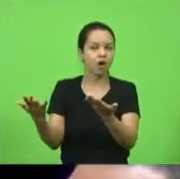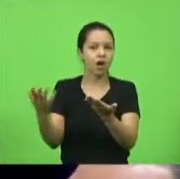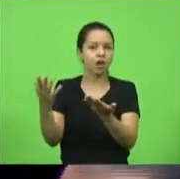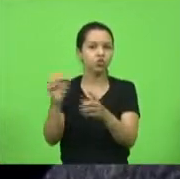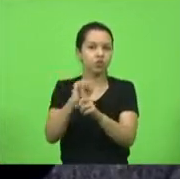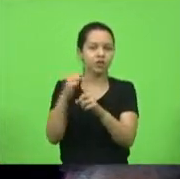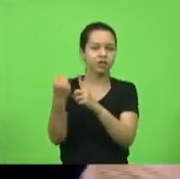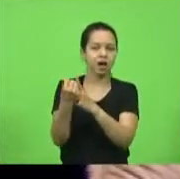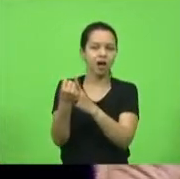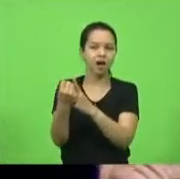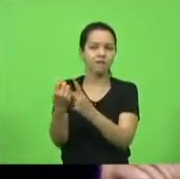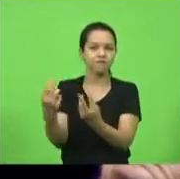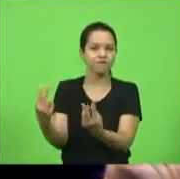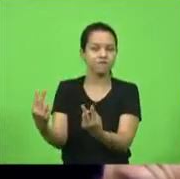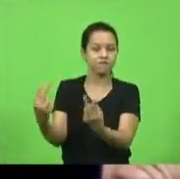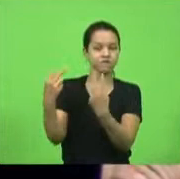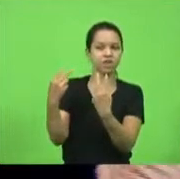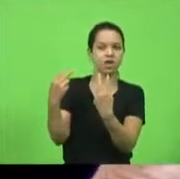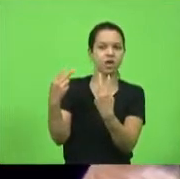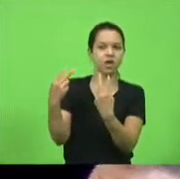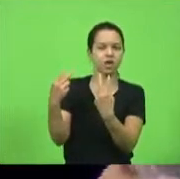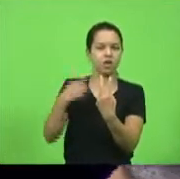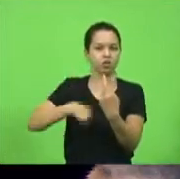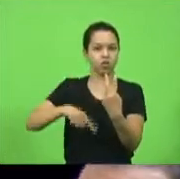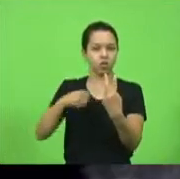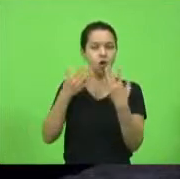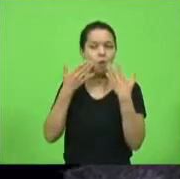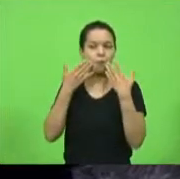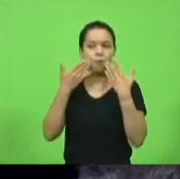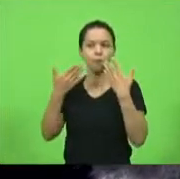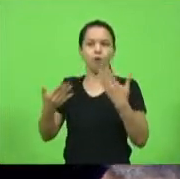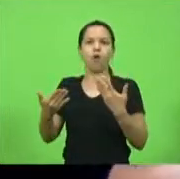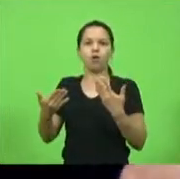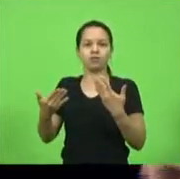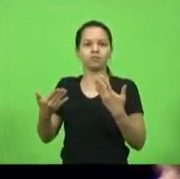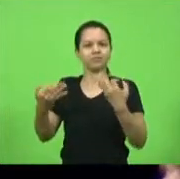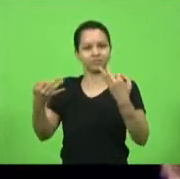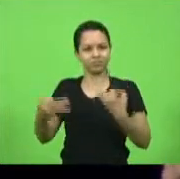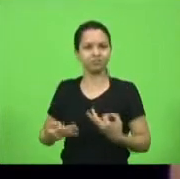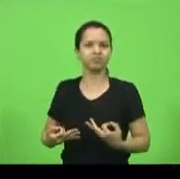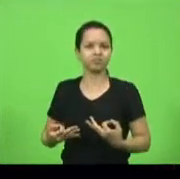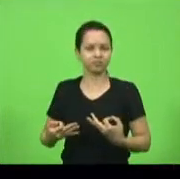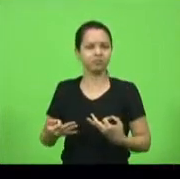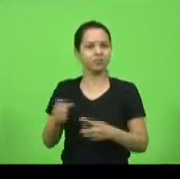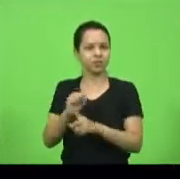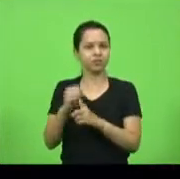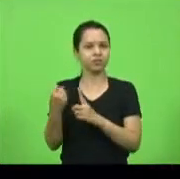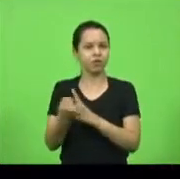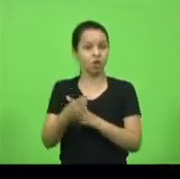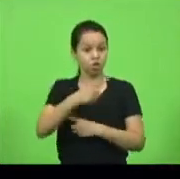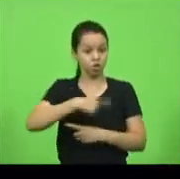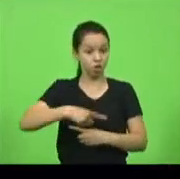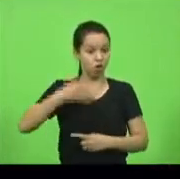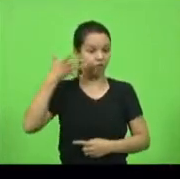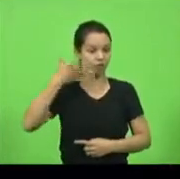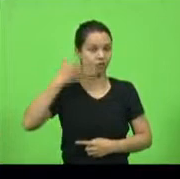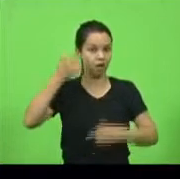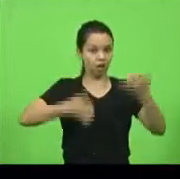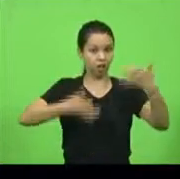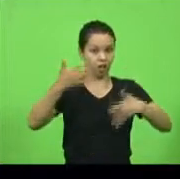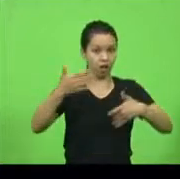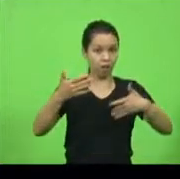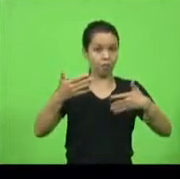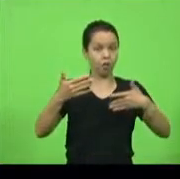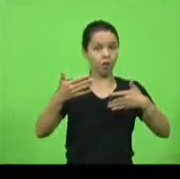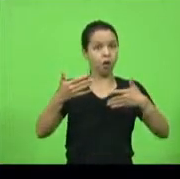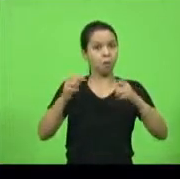somos muitas vezes exemplo na sociedade. E aquilo que nós falamos aqui reflete muito lá fora.